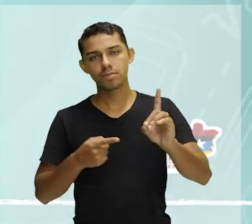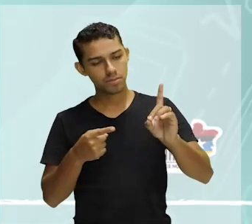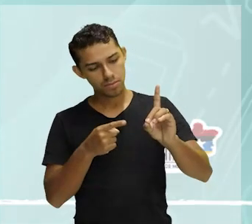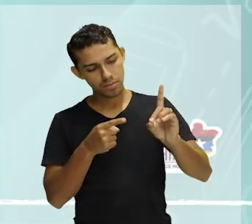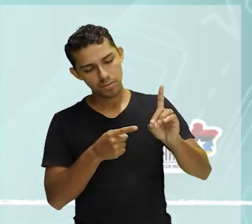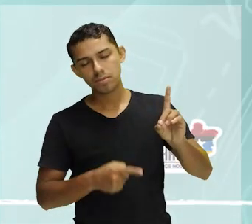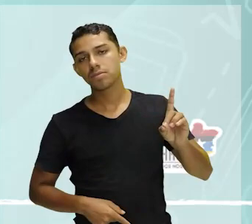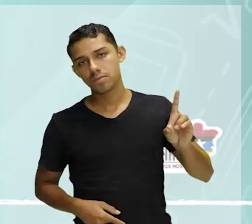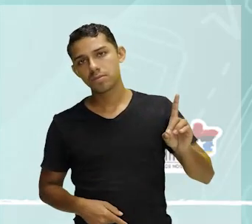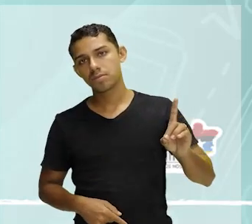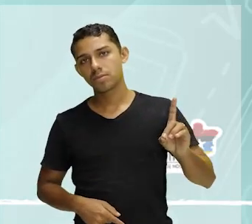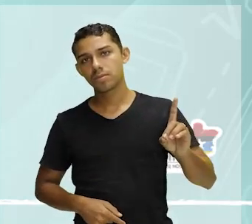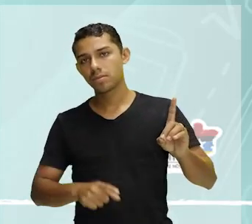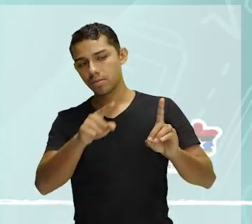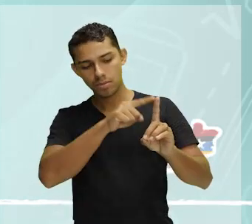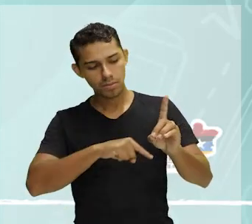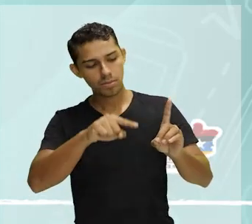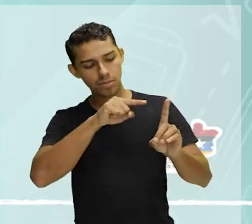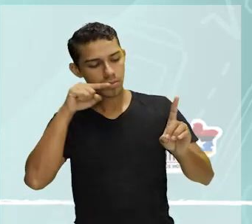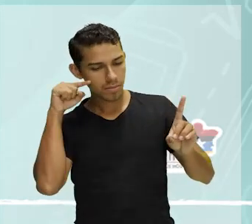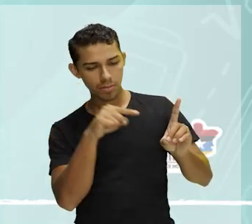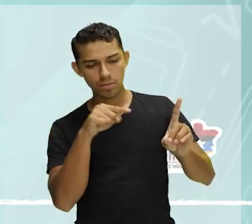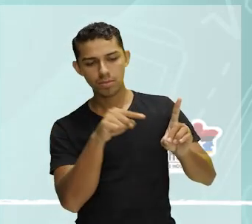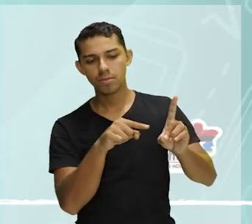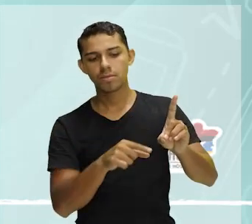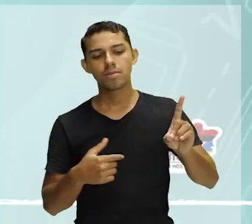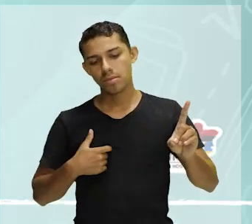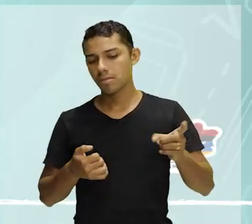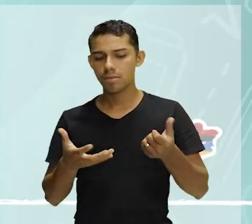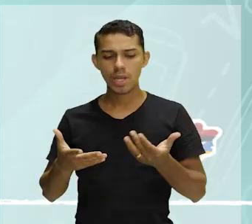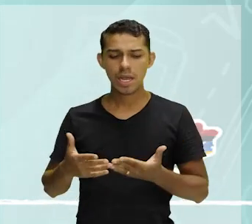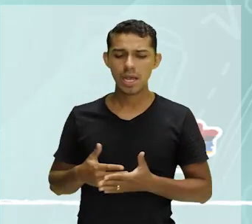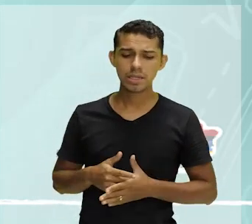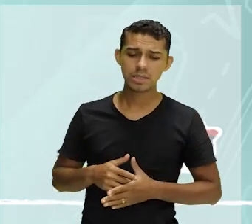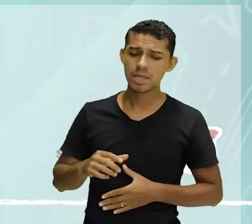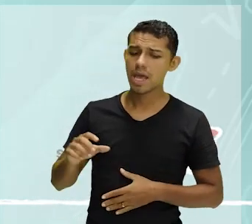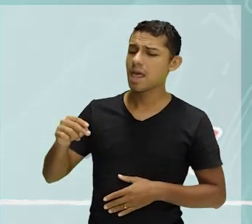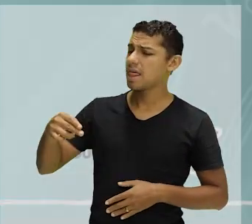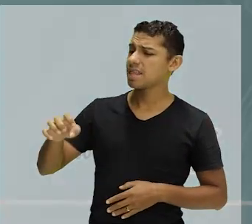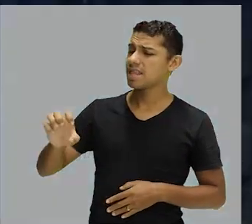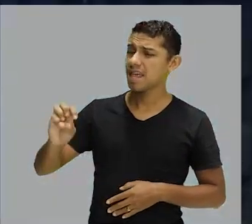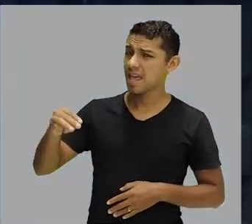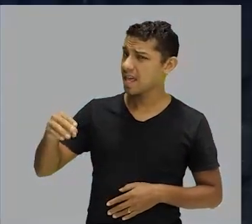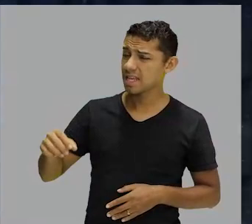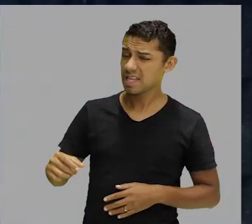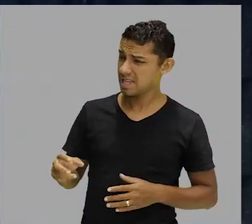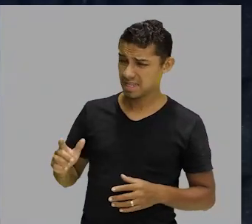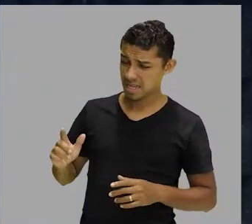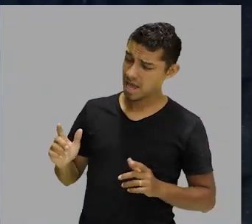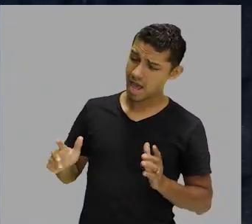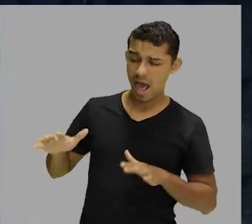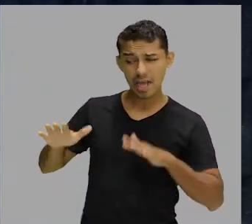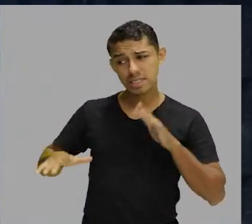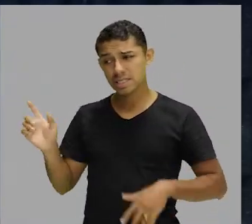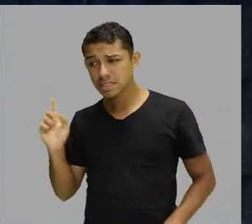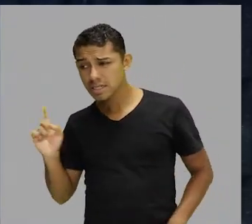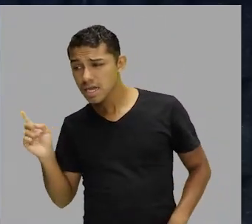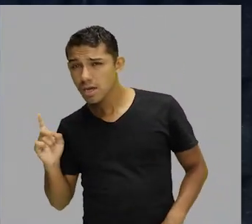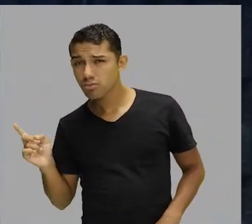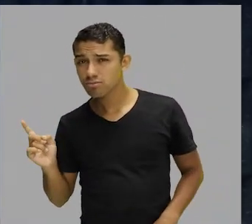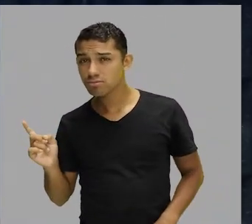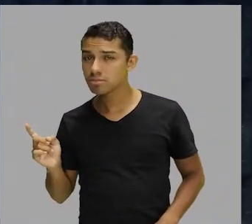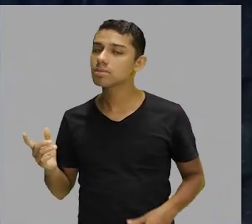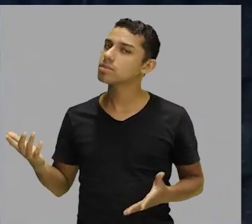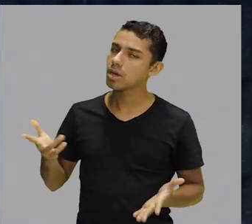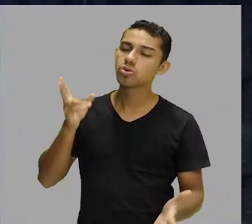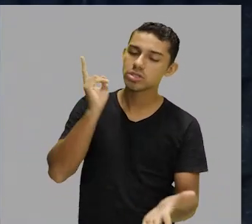nem sempre é representada pelo produtor. Esse termo nem sempre aqui está errado. Sempre vai ser representada